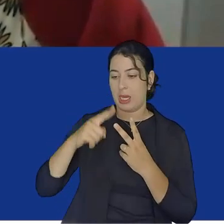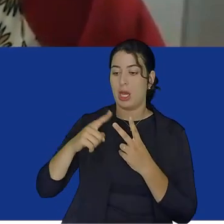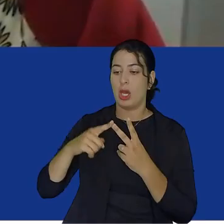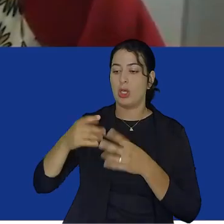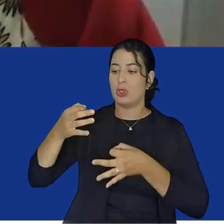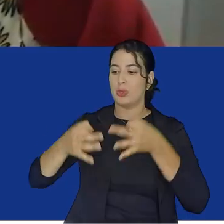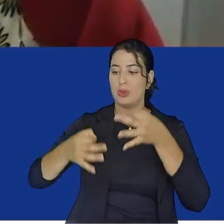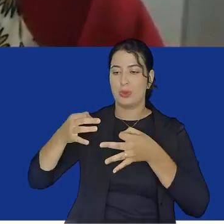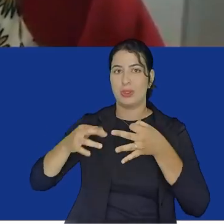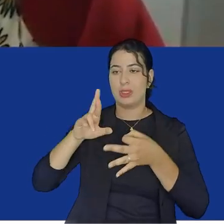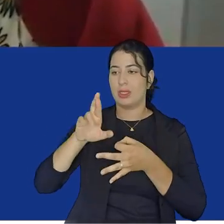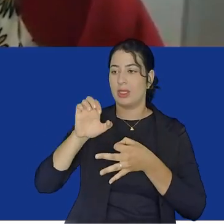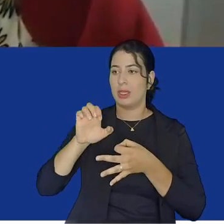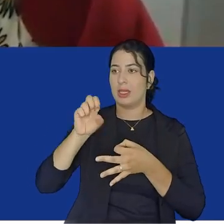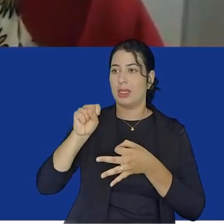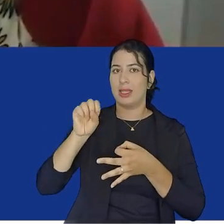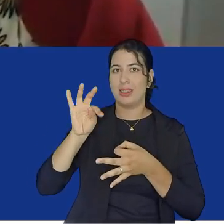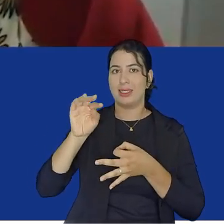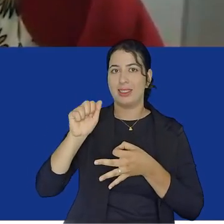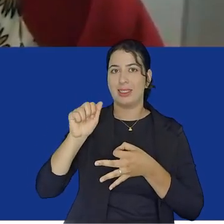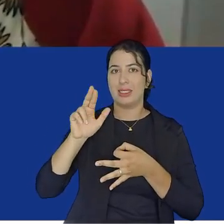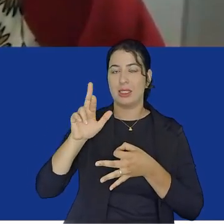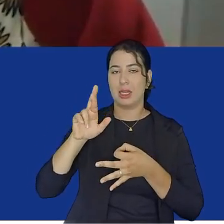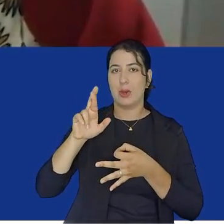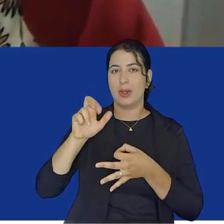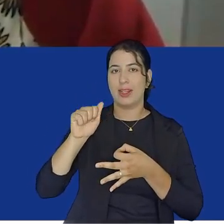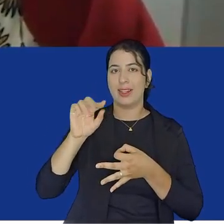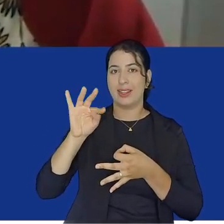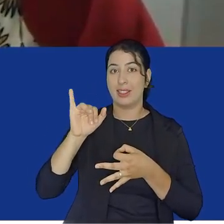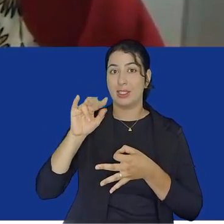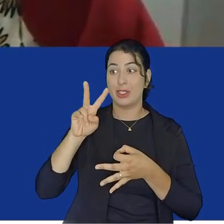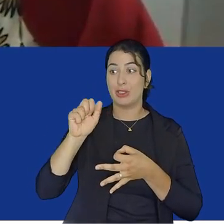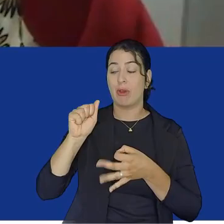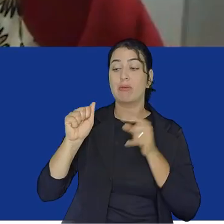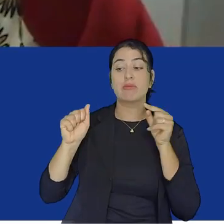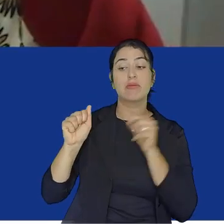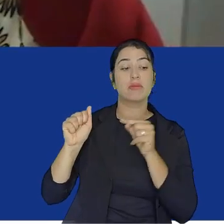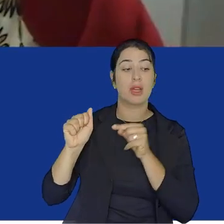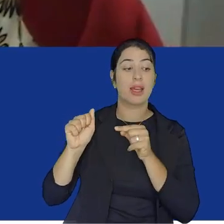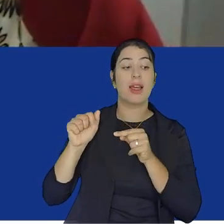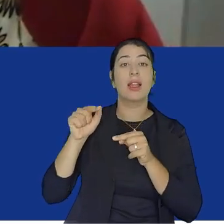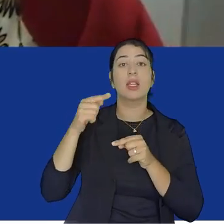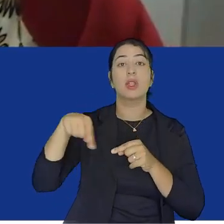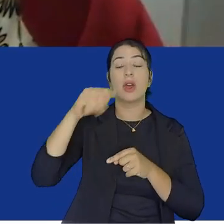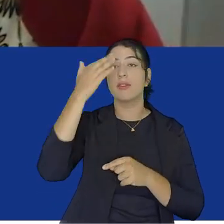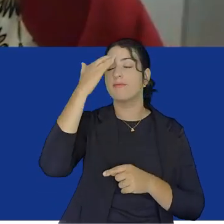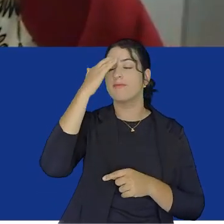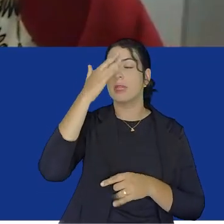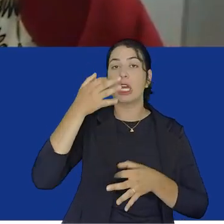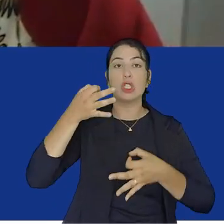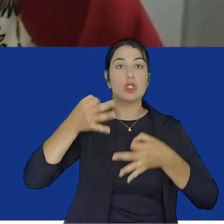a gente vai tratar isso? O que é a justiça restaurativa? A justiça restaurativa, ela entende que justiça não